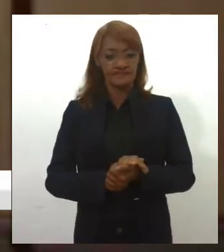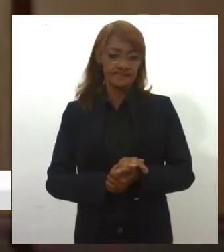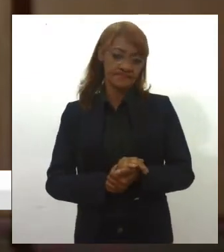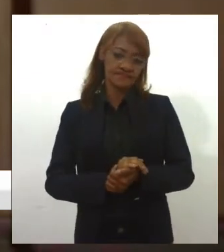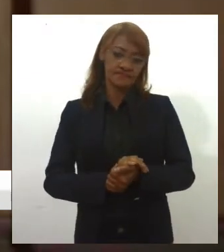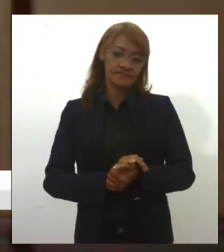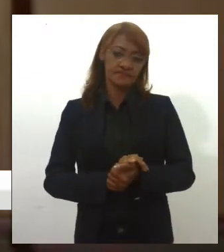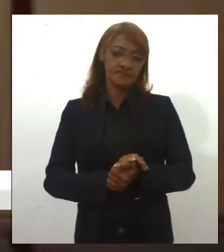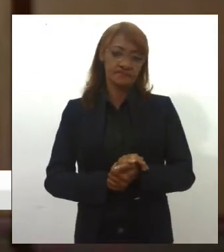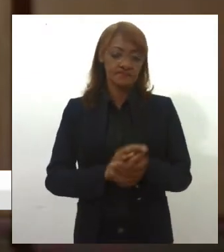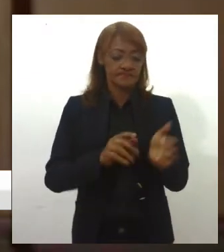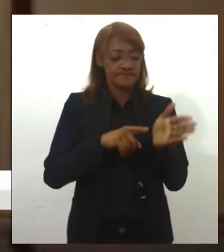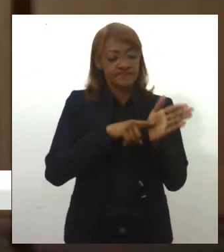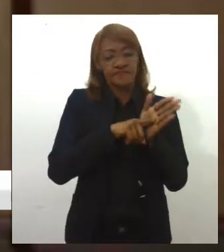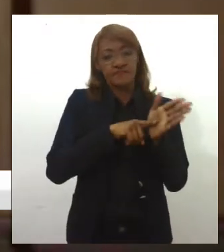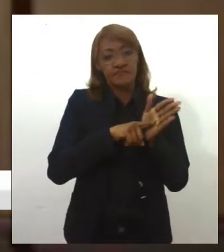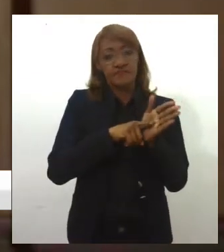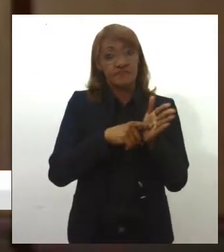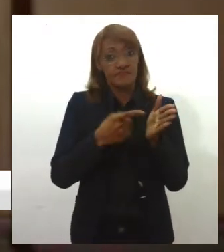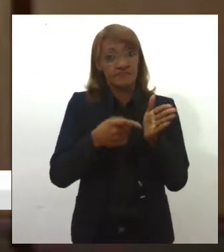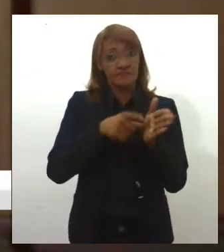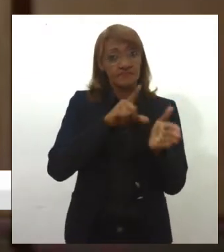dessas pesquisas que fiz.